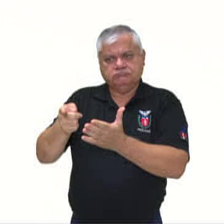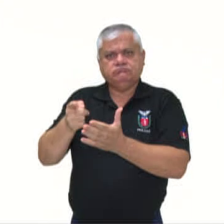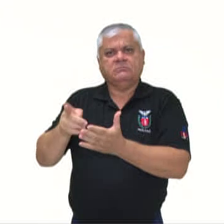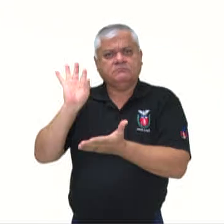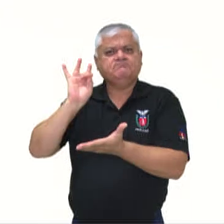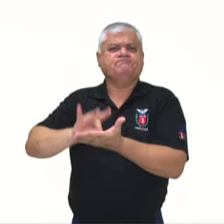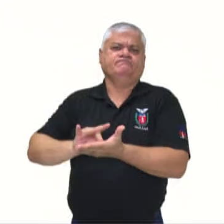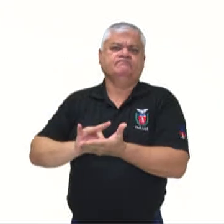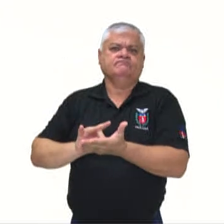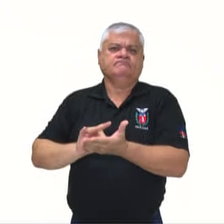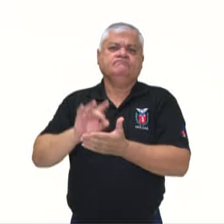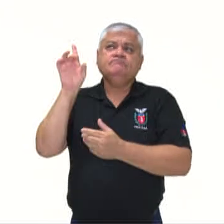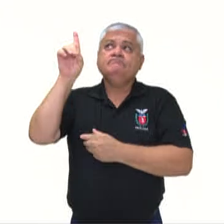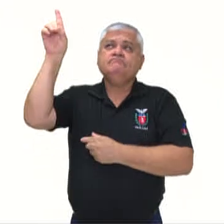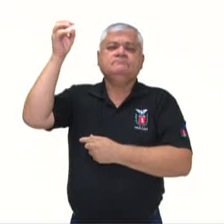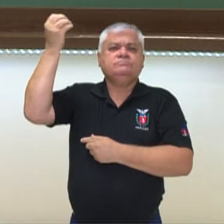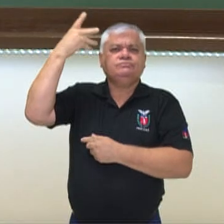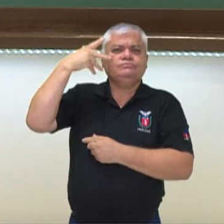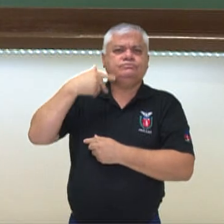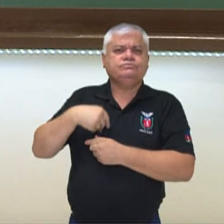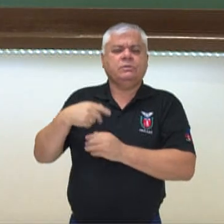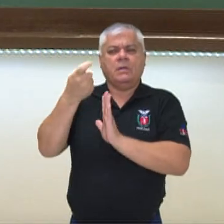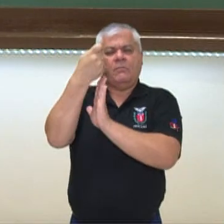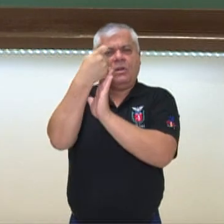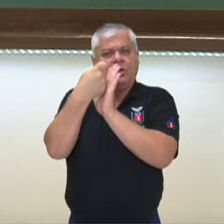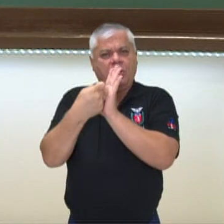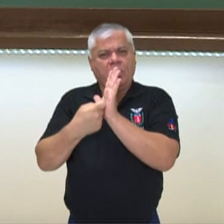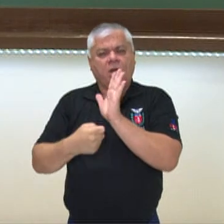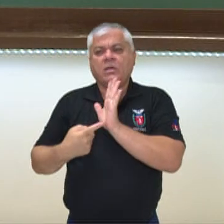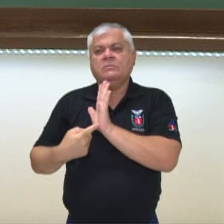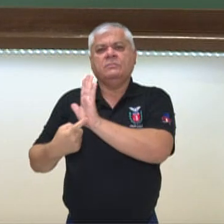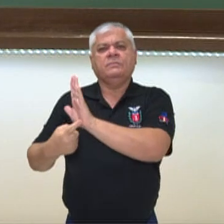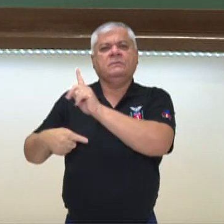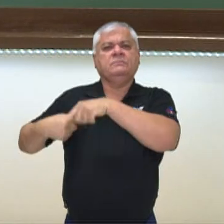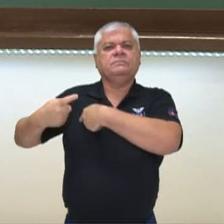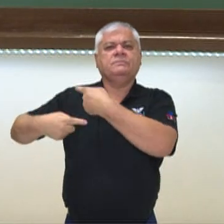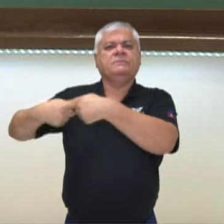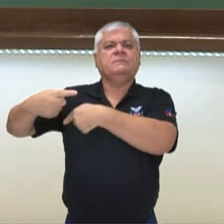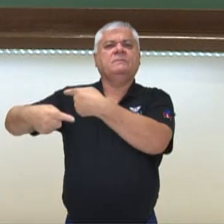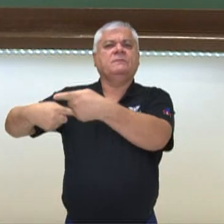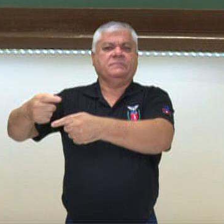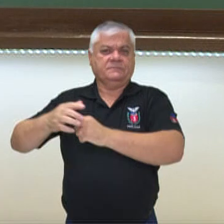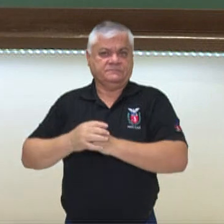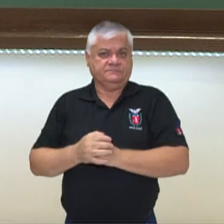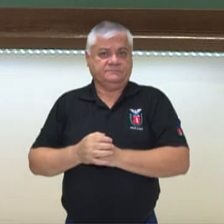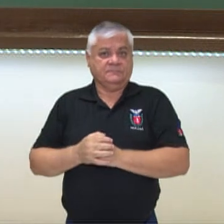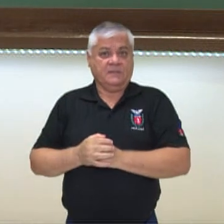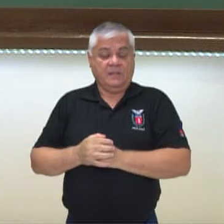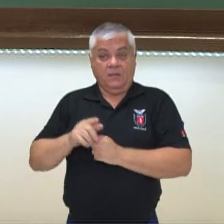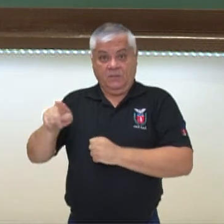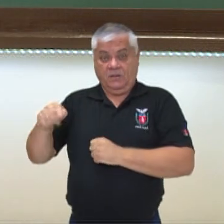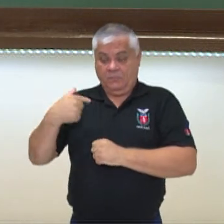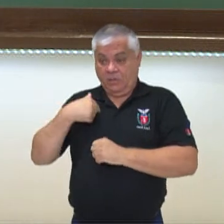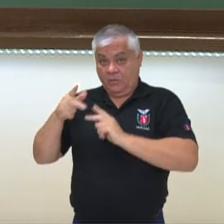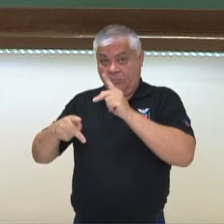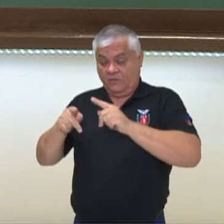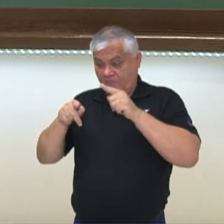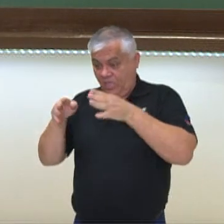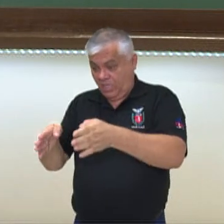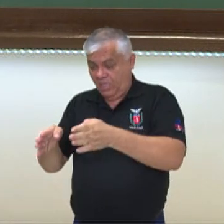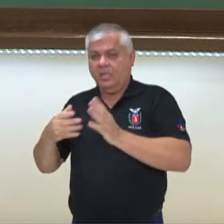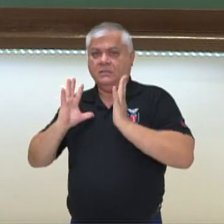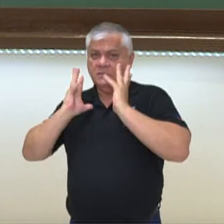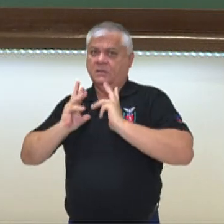verdade revelada pela divindade, que passa pelo humano e fica registrado. Então, aquilo que é sagrado para um povo pode